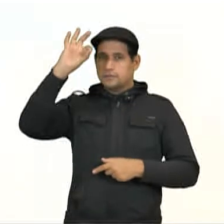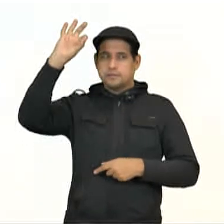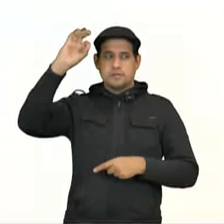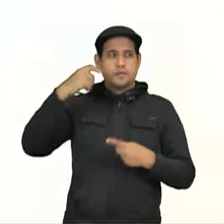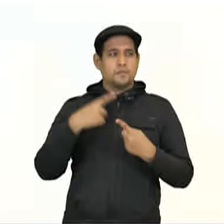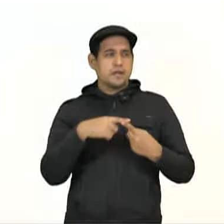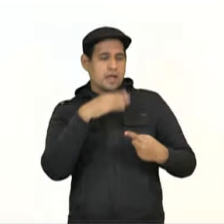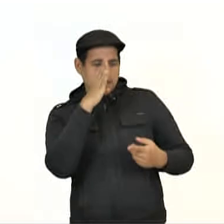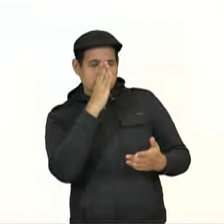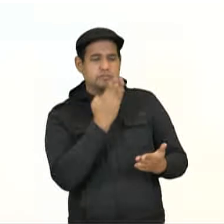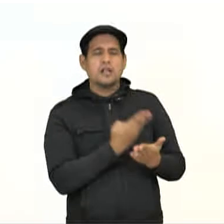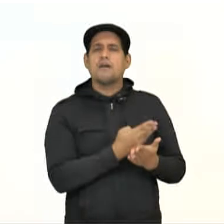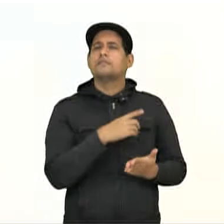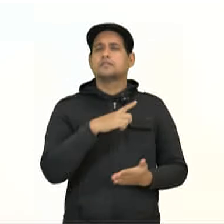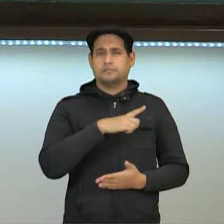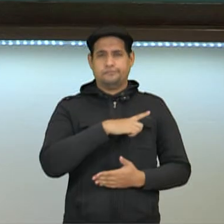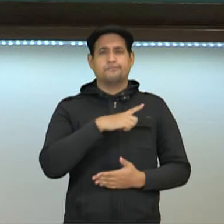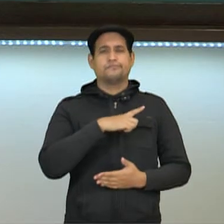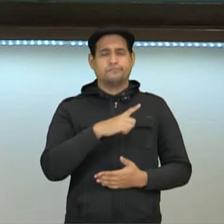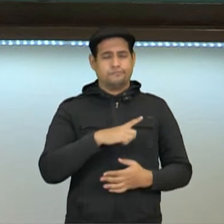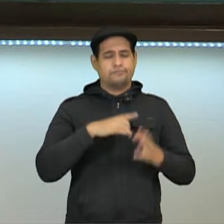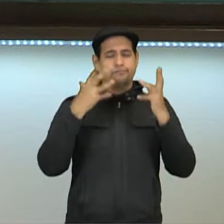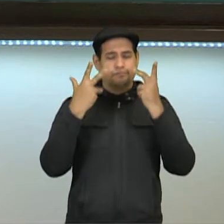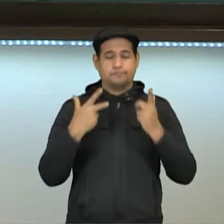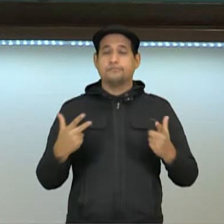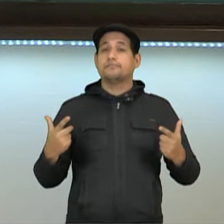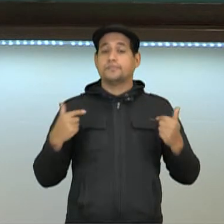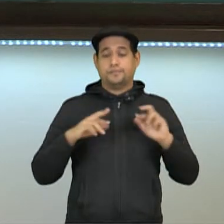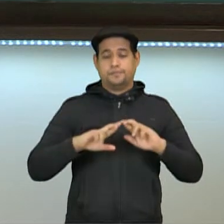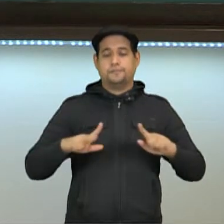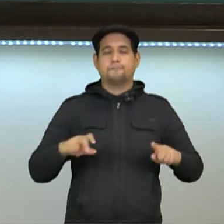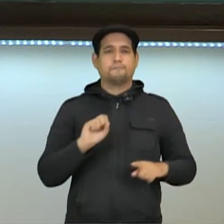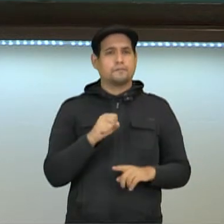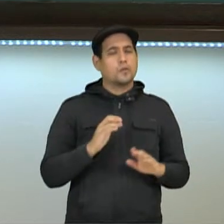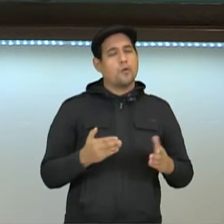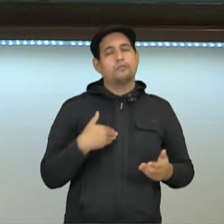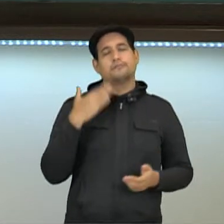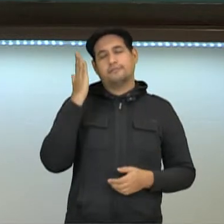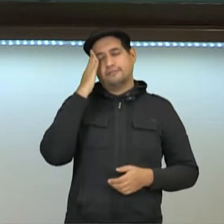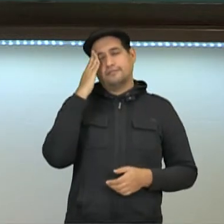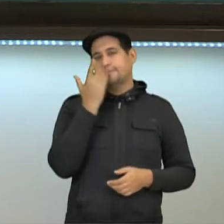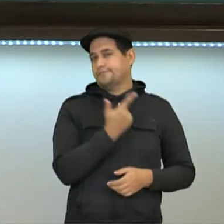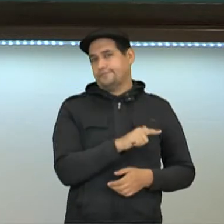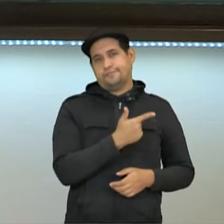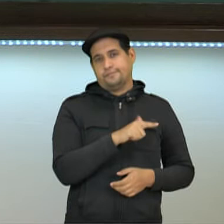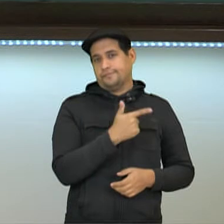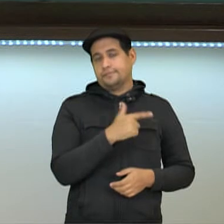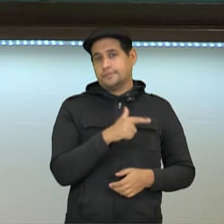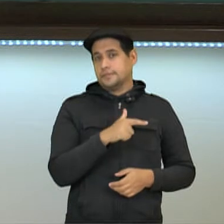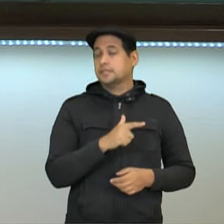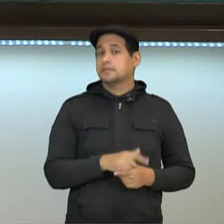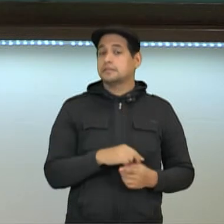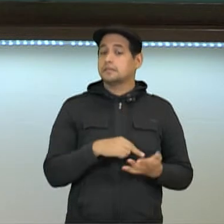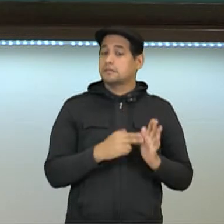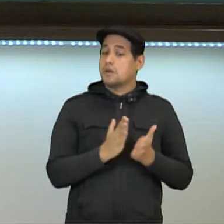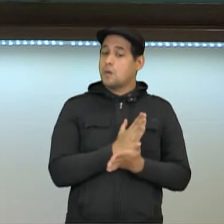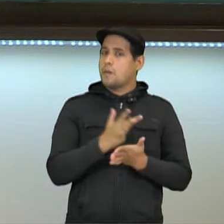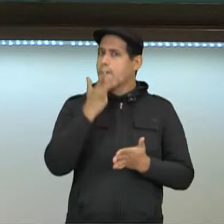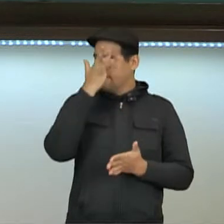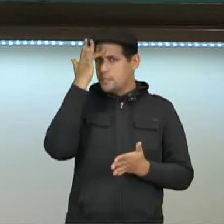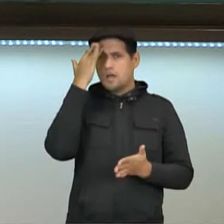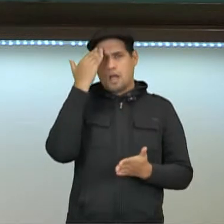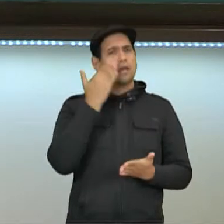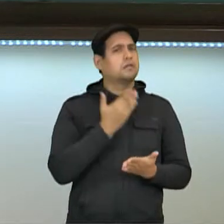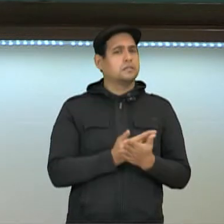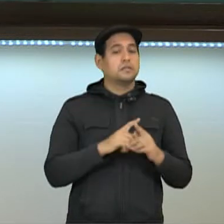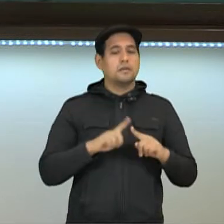eles acreditavam que existiam esses animais fantásticos, né? Hoje a gente sabe que não existe unicórnio, embora tenham pessoas que acreditem ainda, mas